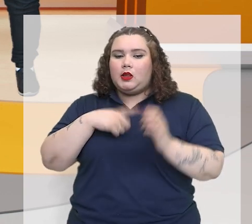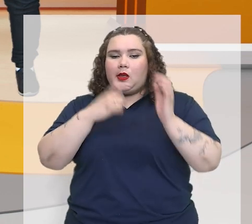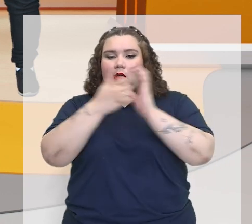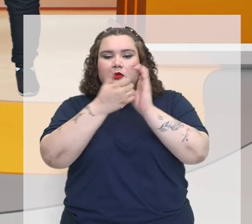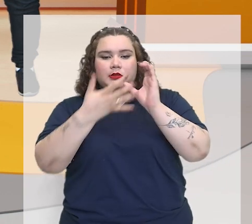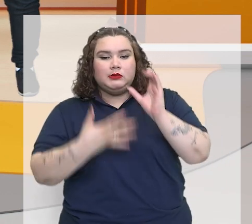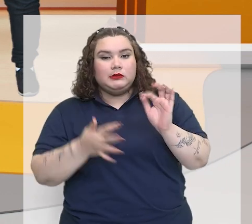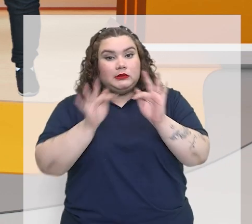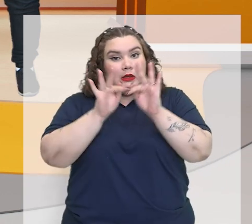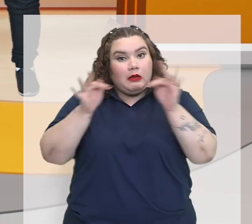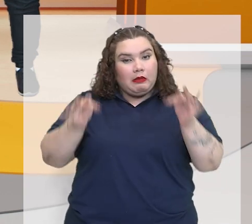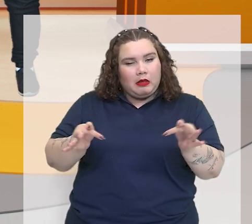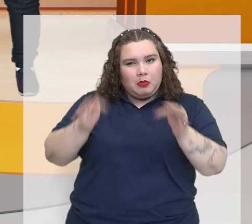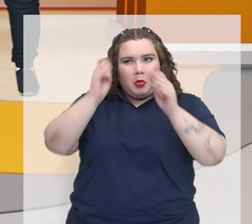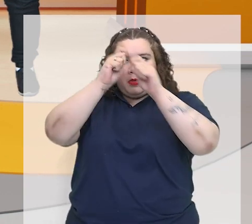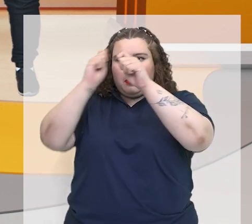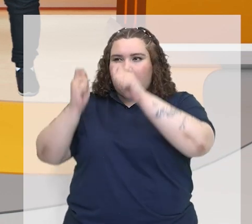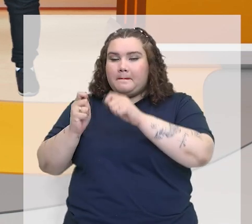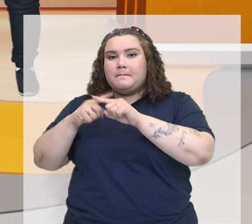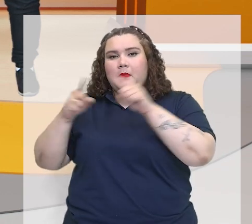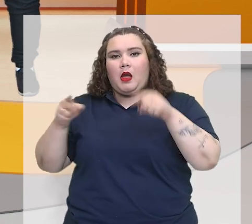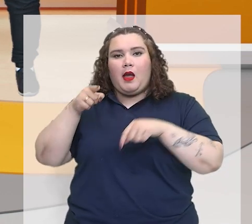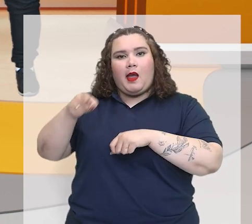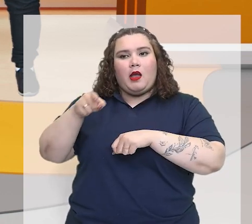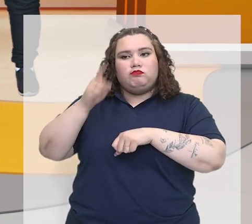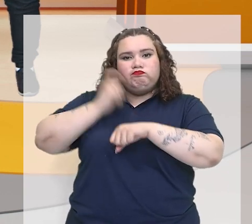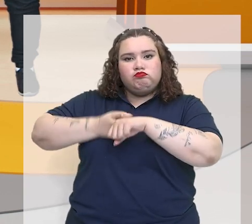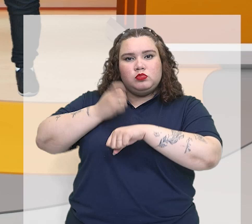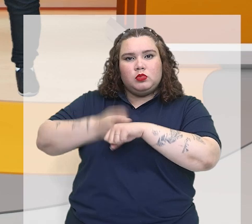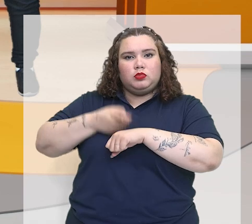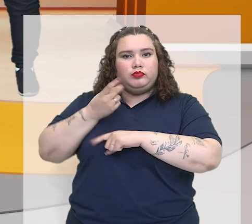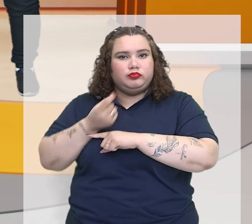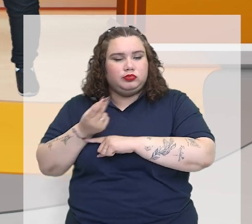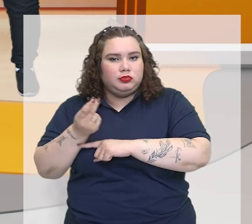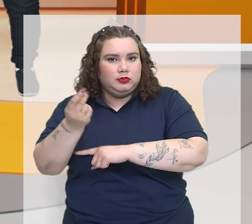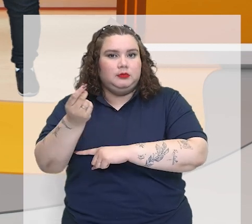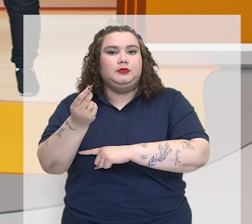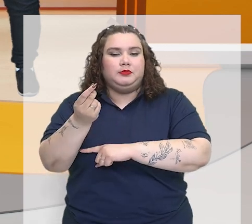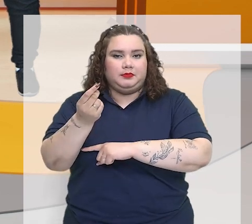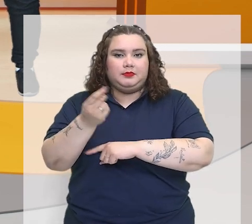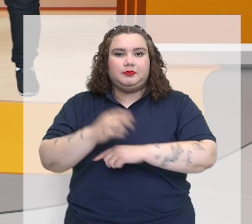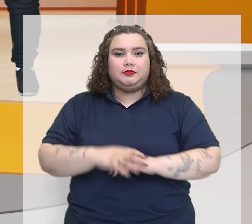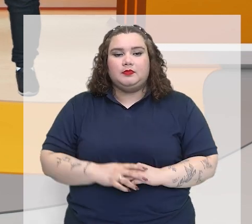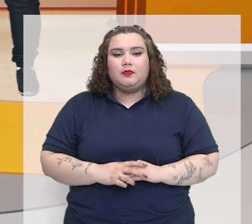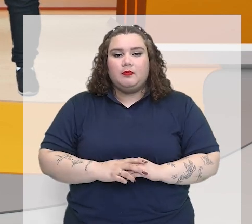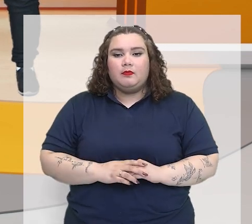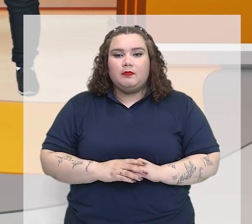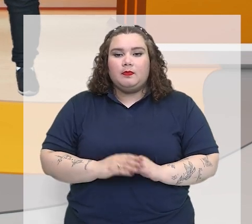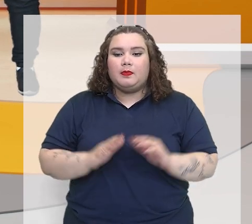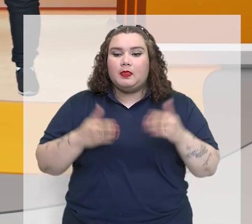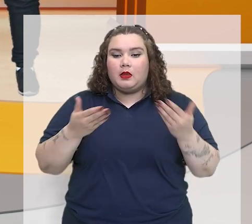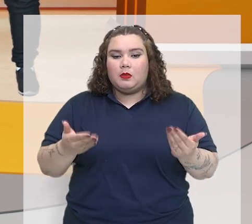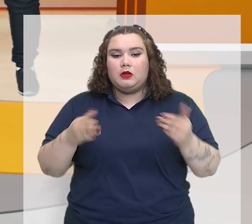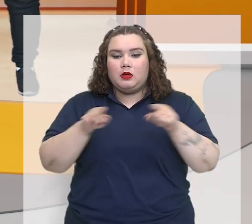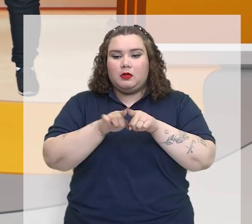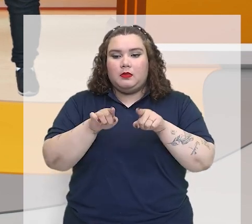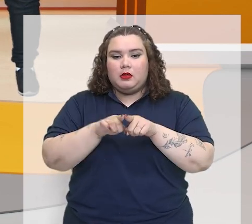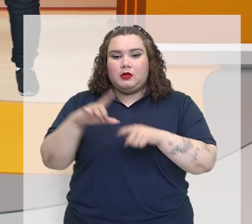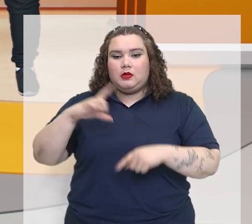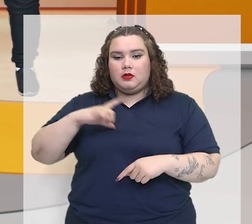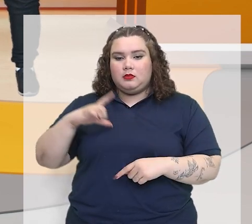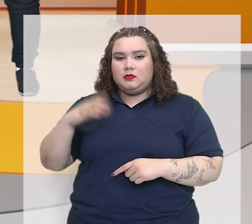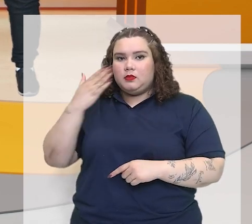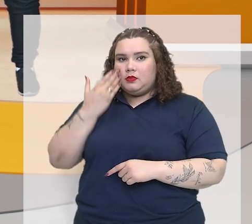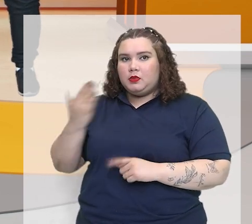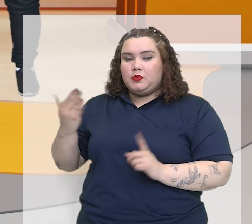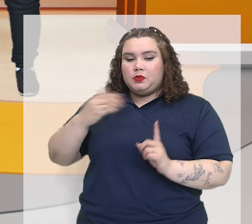com características mais simples, porém sendo a mais resistentes. E nós temos então, aqui